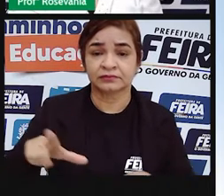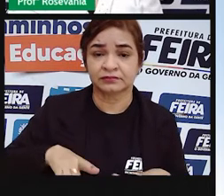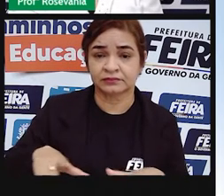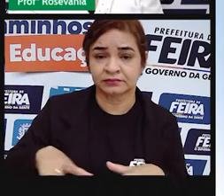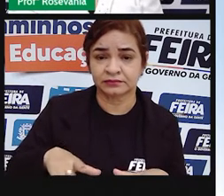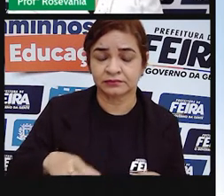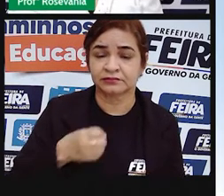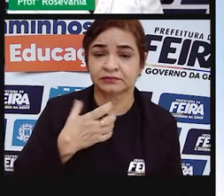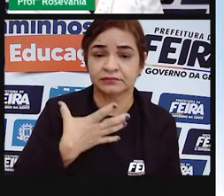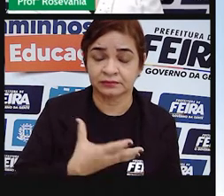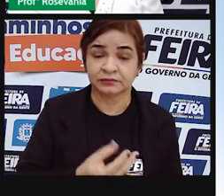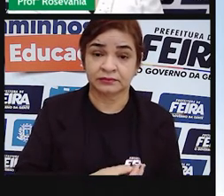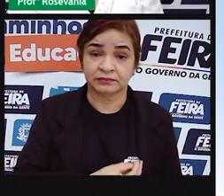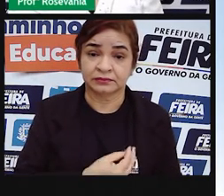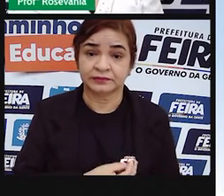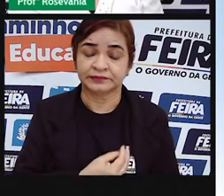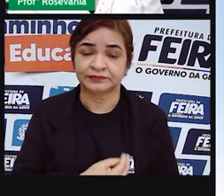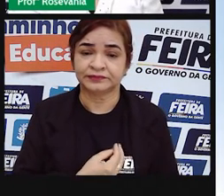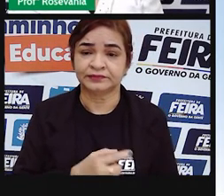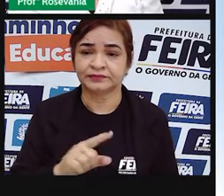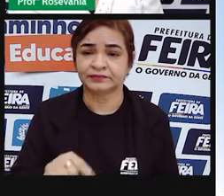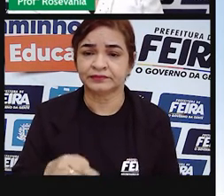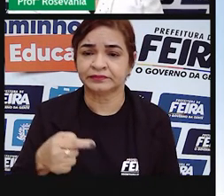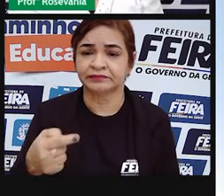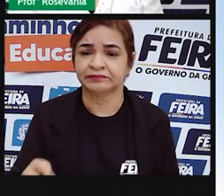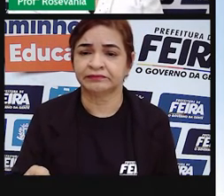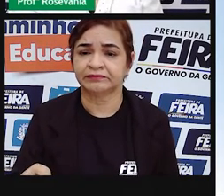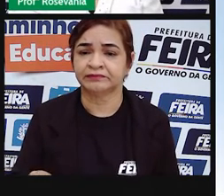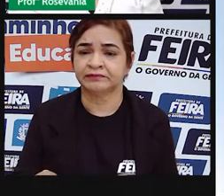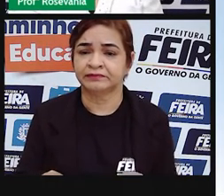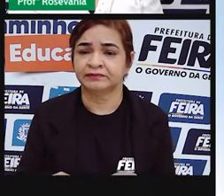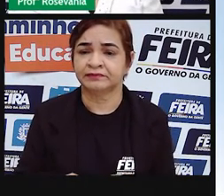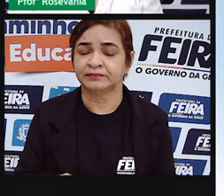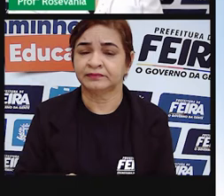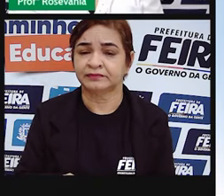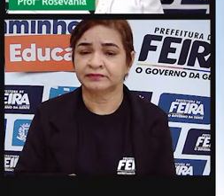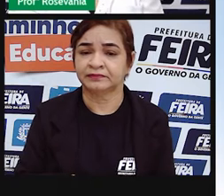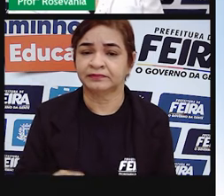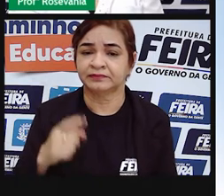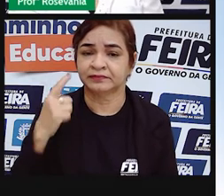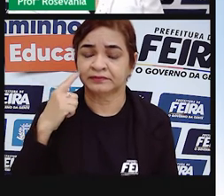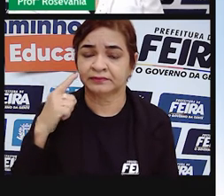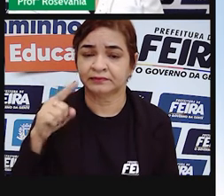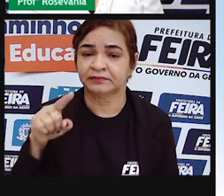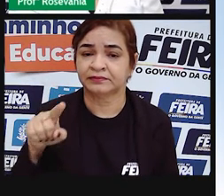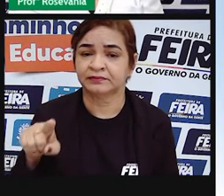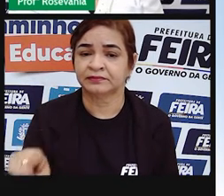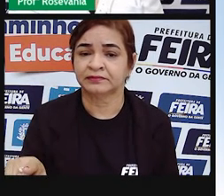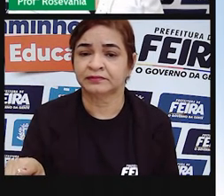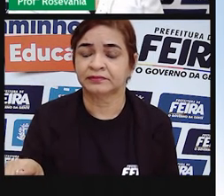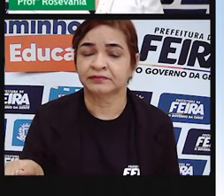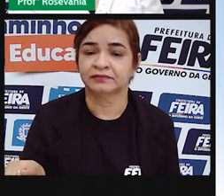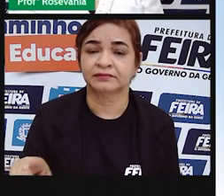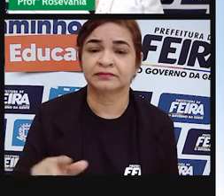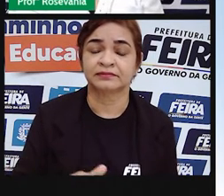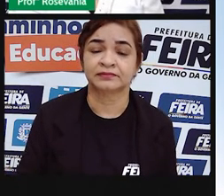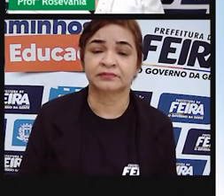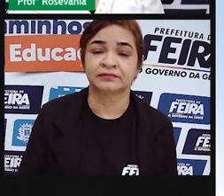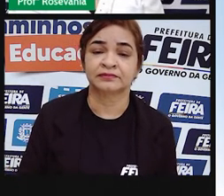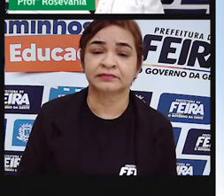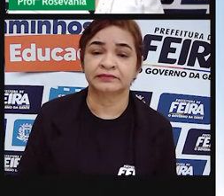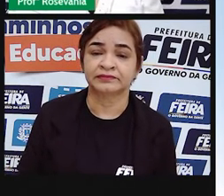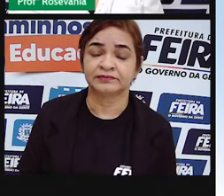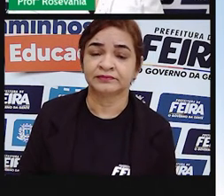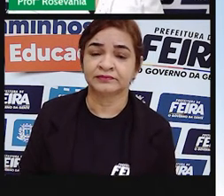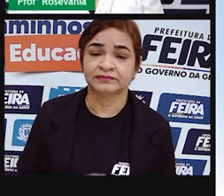mais facilitado. E aqui tem outra também, né, outro processo que a gente sai, vende tudo que tem, né, o pouquinho que tem, e